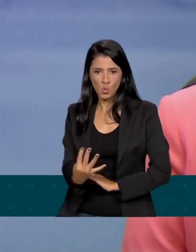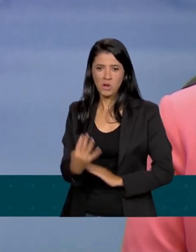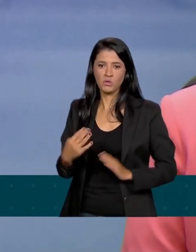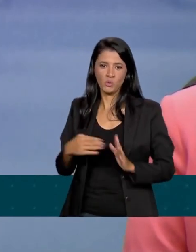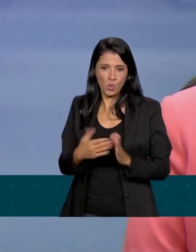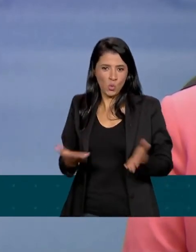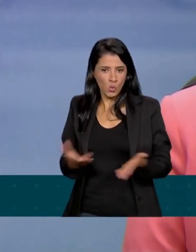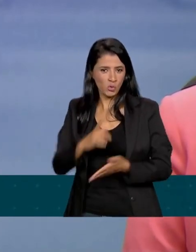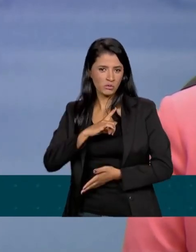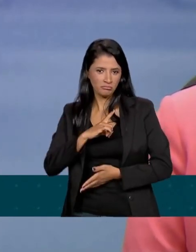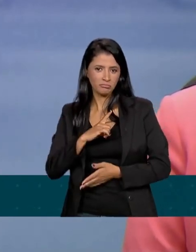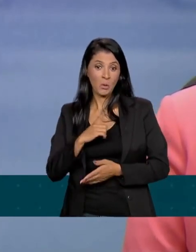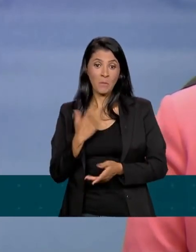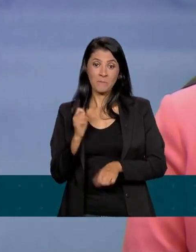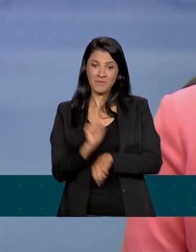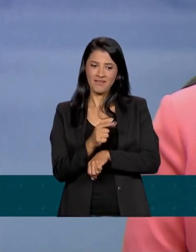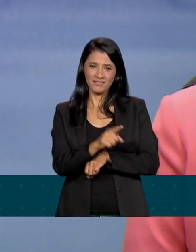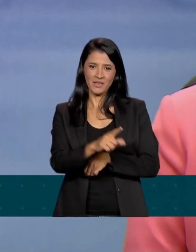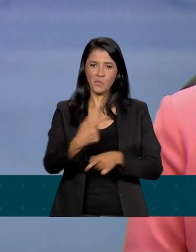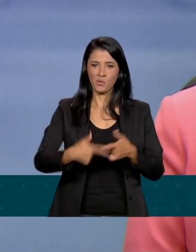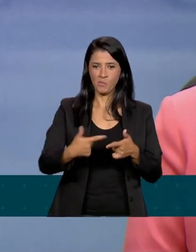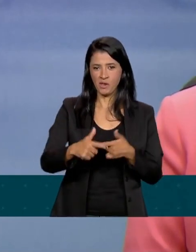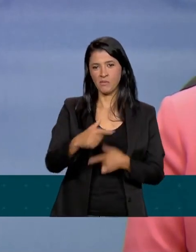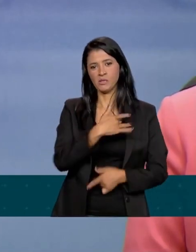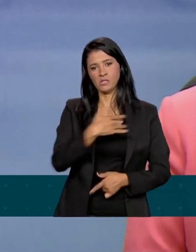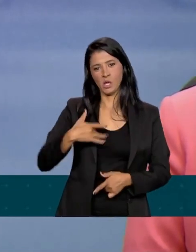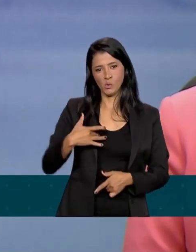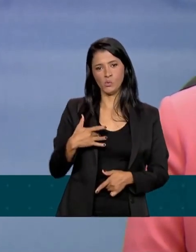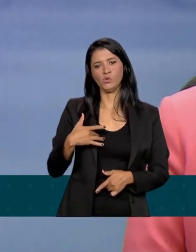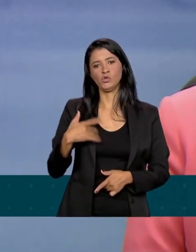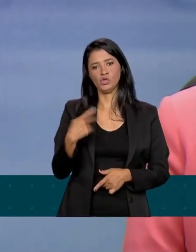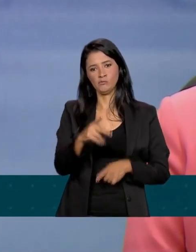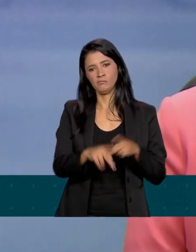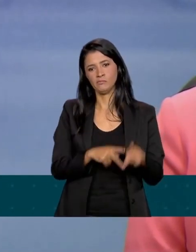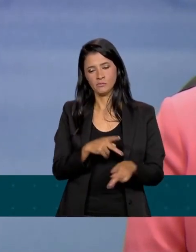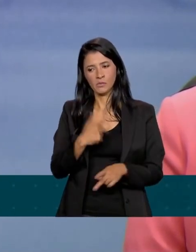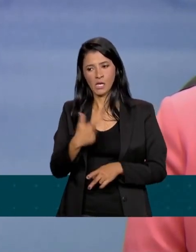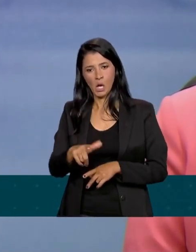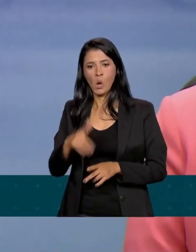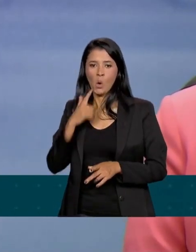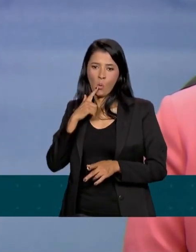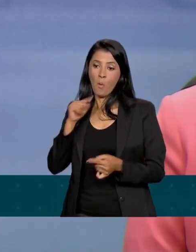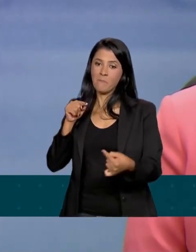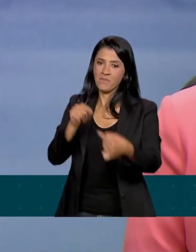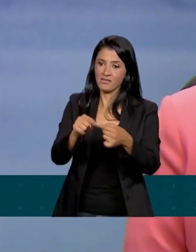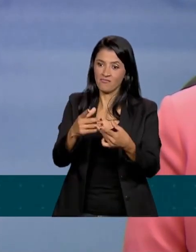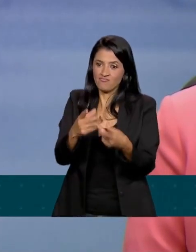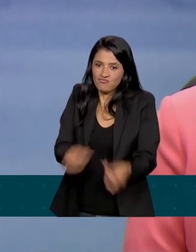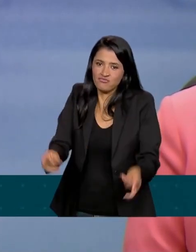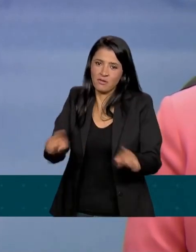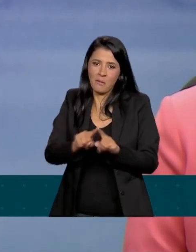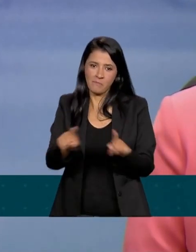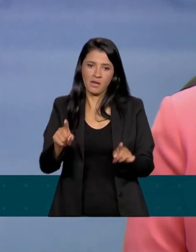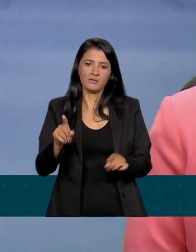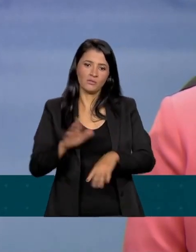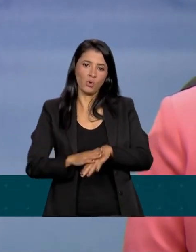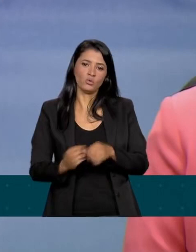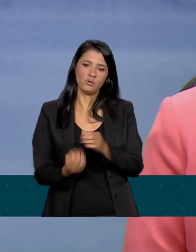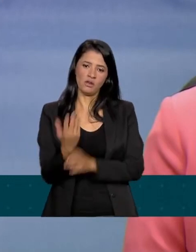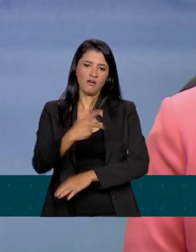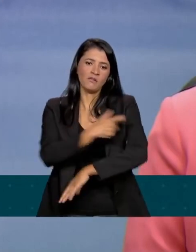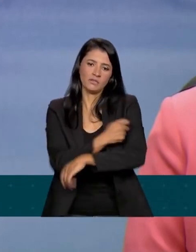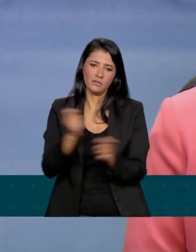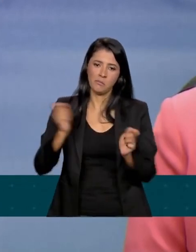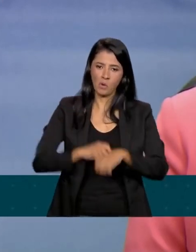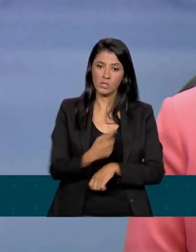hoje, deixar de ser um problema de saúde pública. A meta é a erradicação, mas só quando houver vacina que previna 100%